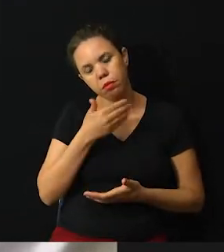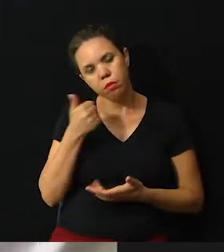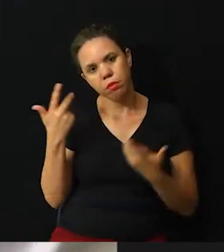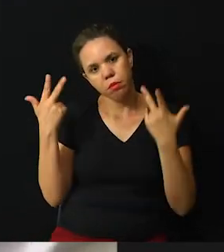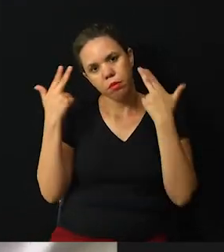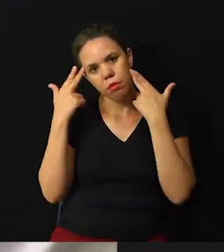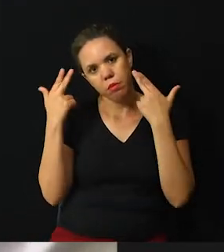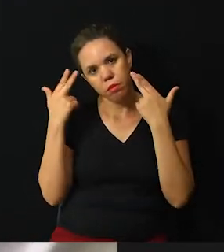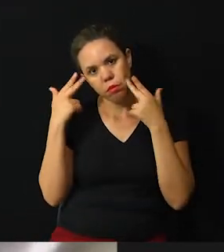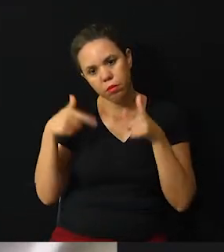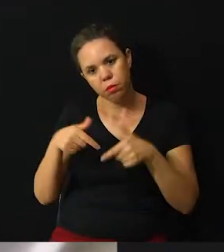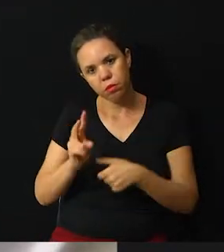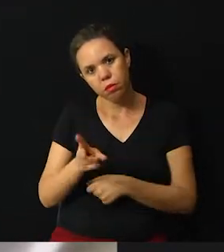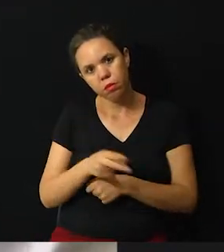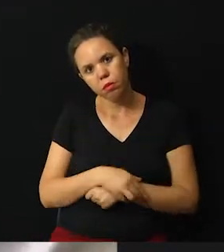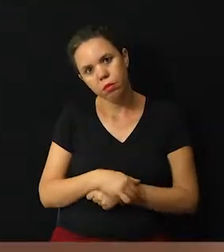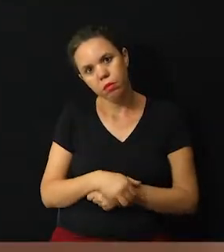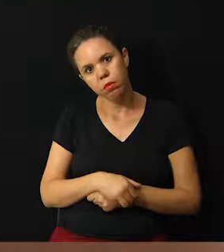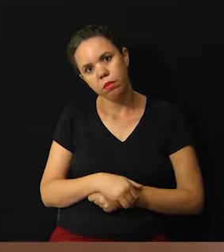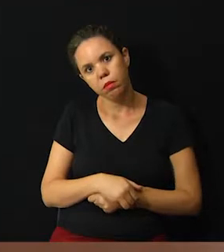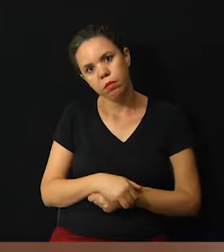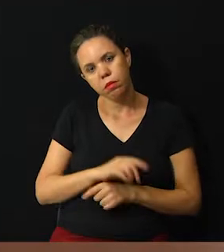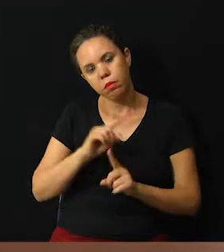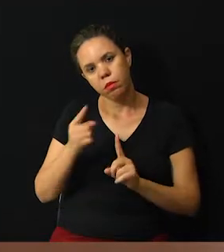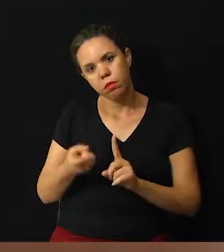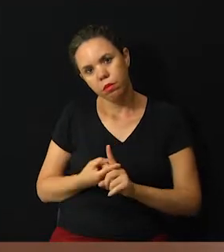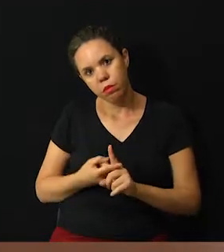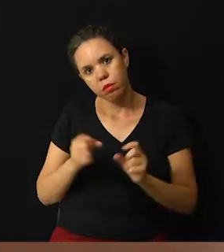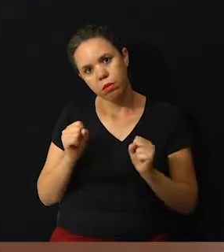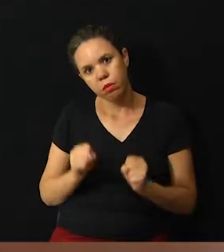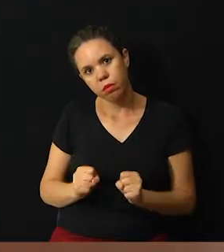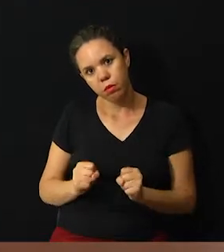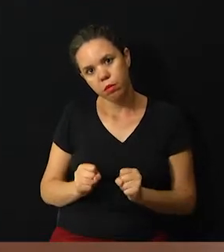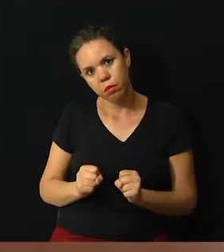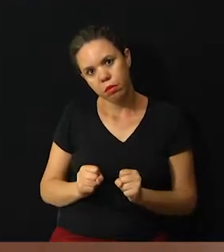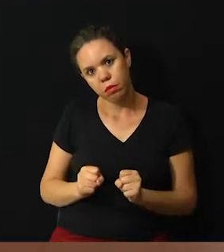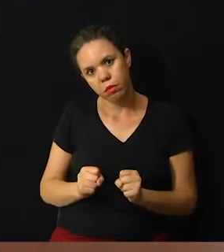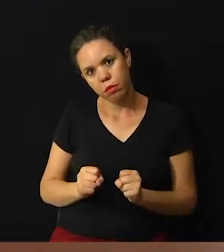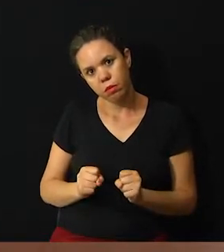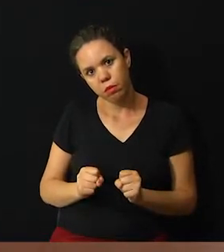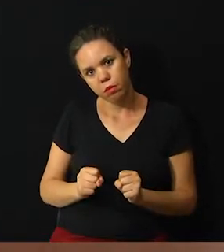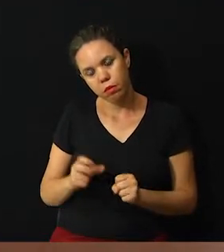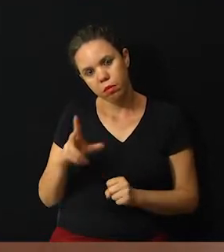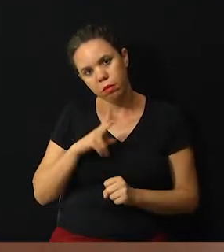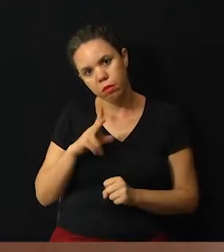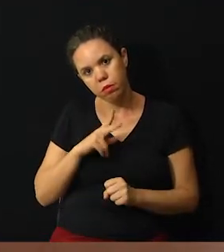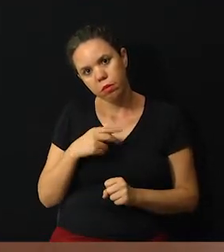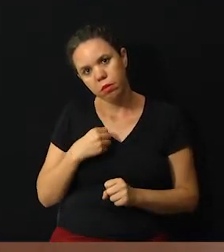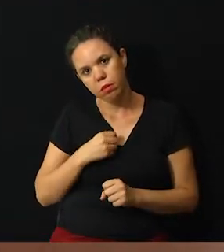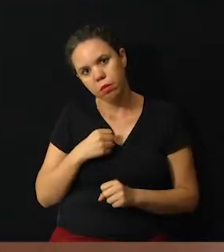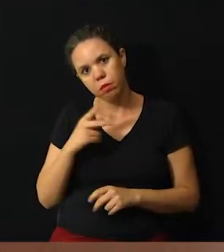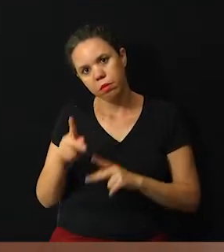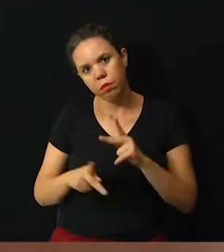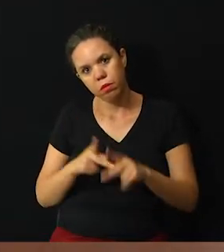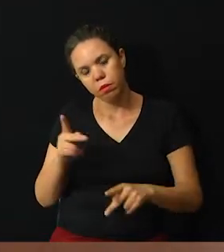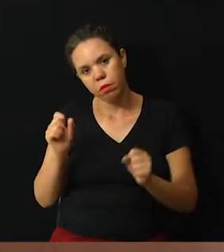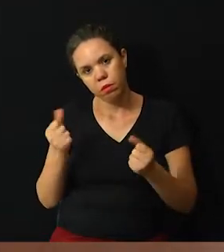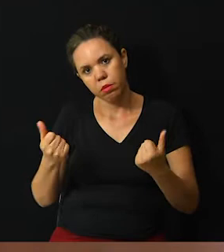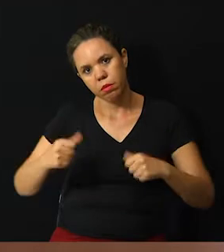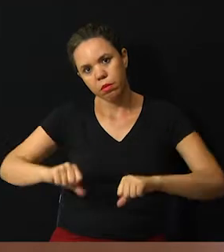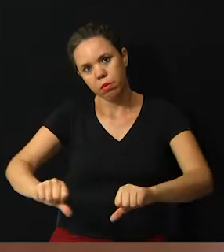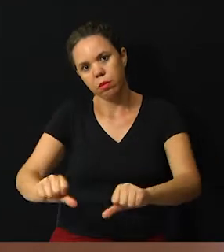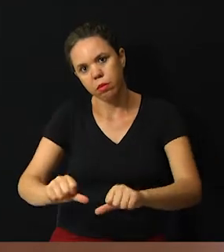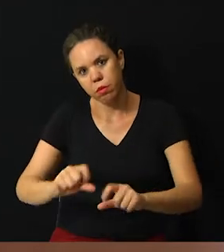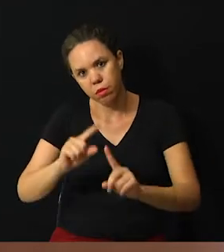vida normal, continua trabalhando, grávida, pode até engravidar, porque a gente sabe que o lúpus tem uma particularidade que o paciente com lúpus pode